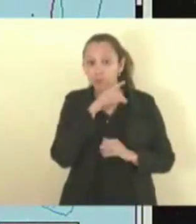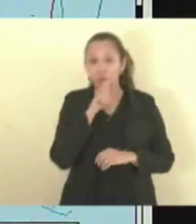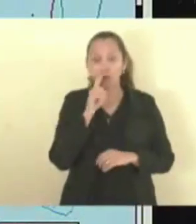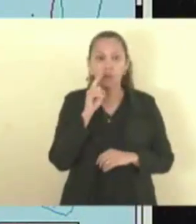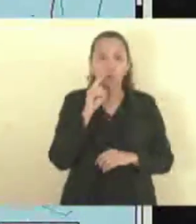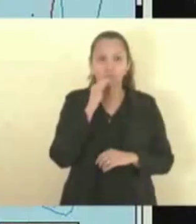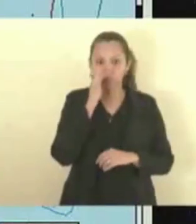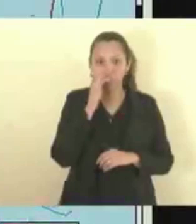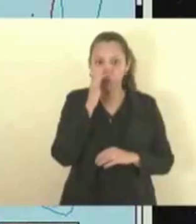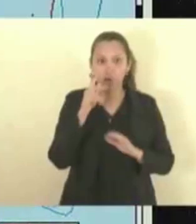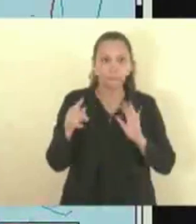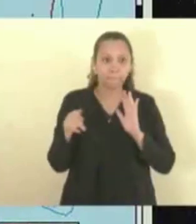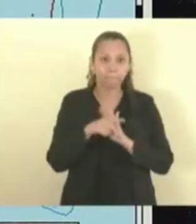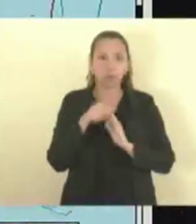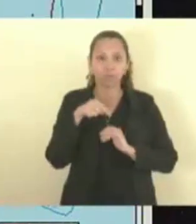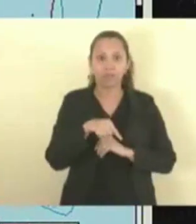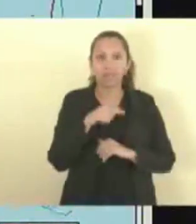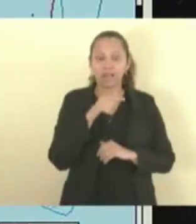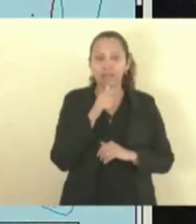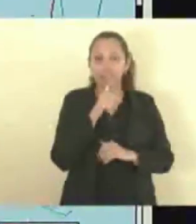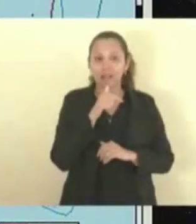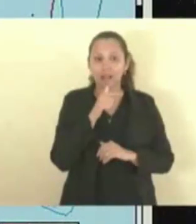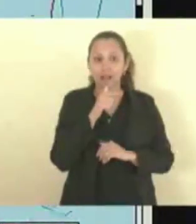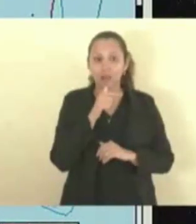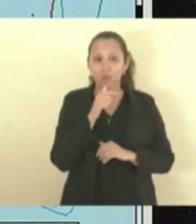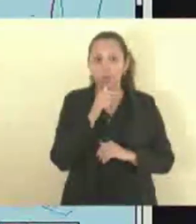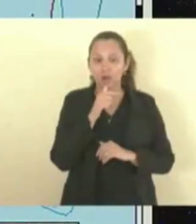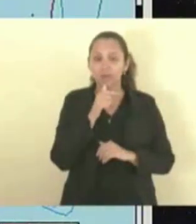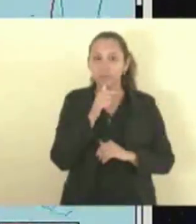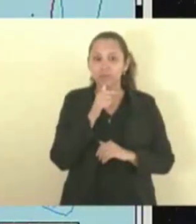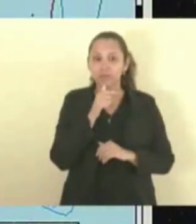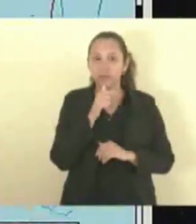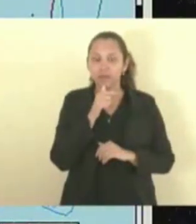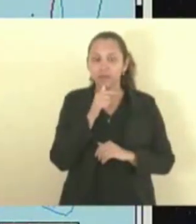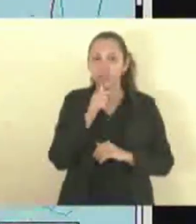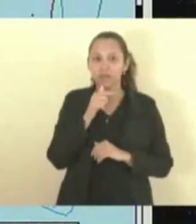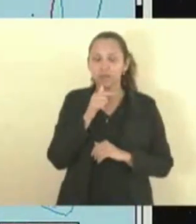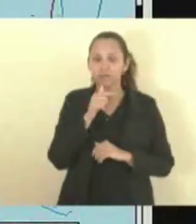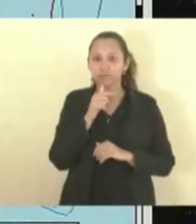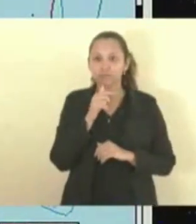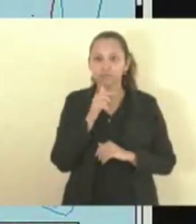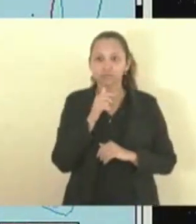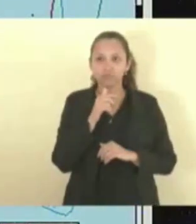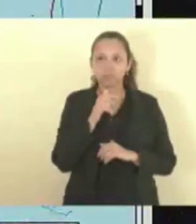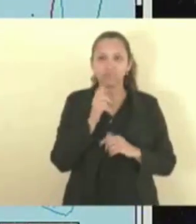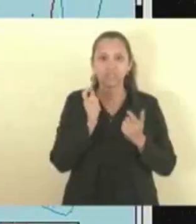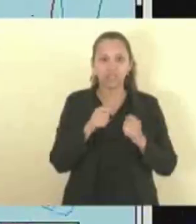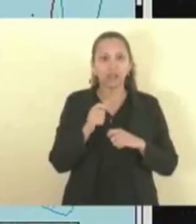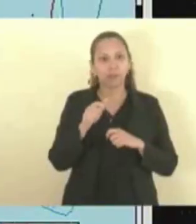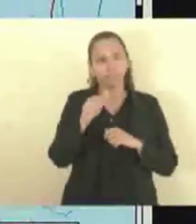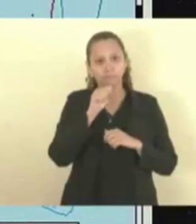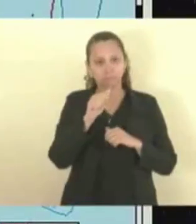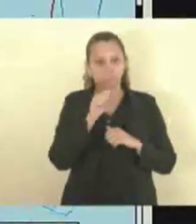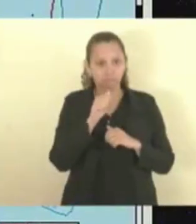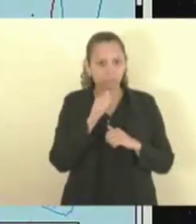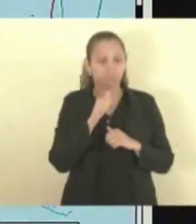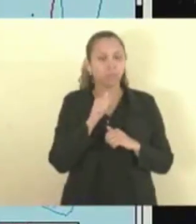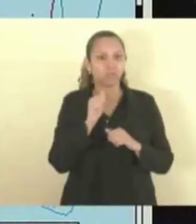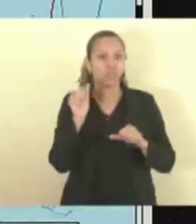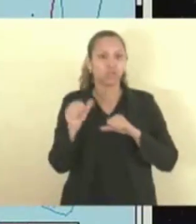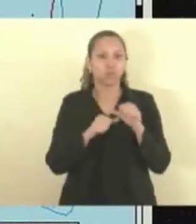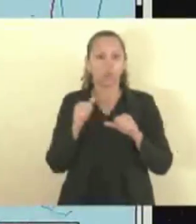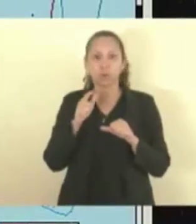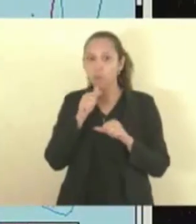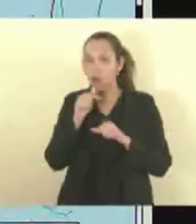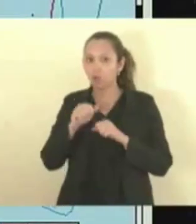morrem aquelas espécies, enfim, o ecossistema fica num constante estado de estresse ambiental, no final das contas. A seta